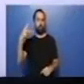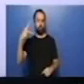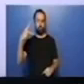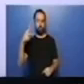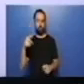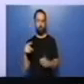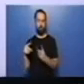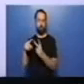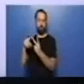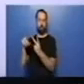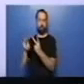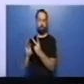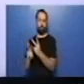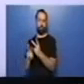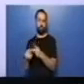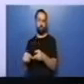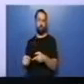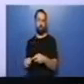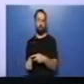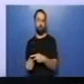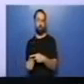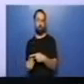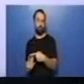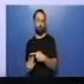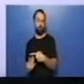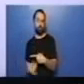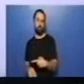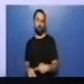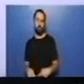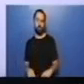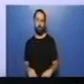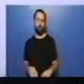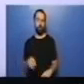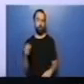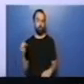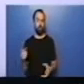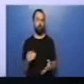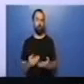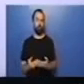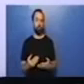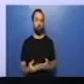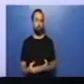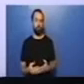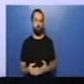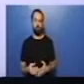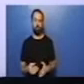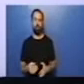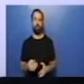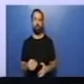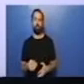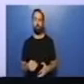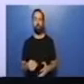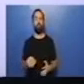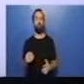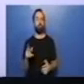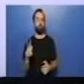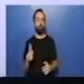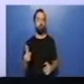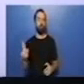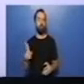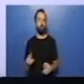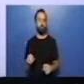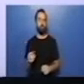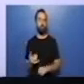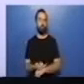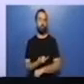Exercício. Você estudou os procedimentos para calcular a área de um triângulo qualquer. Vamos agora usar o mesmo procedimento para